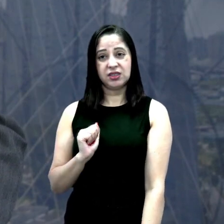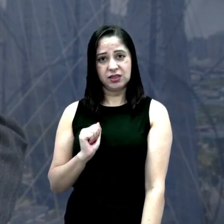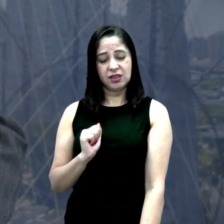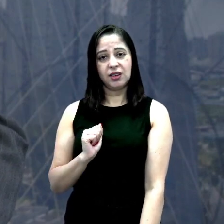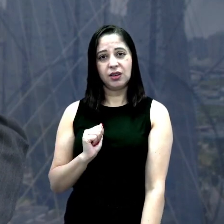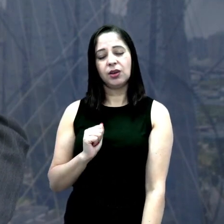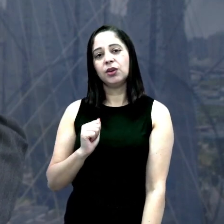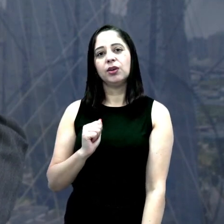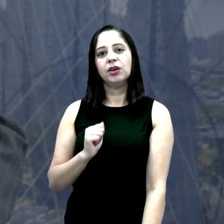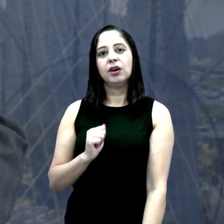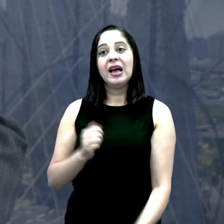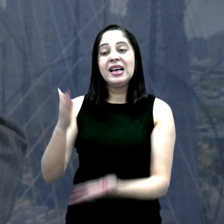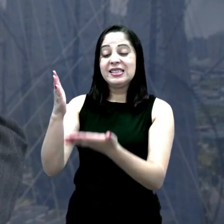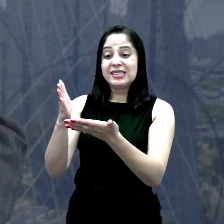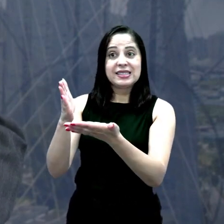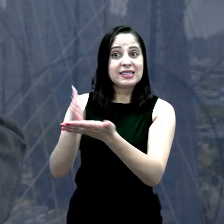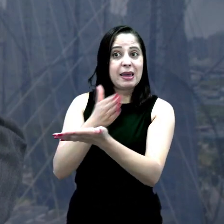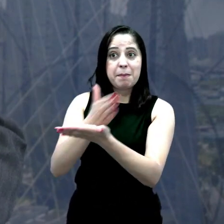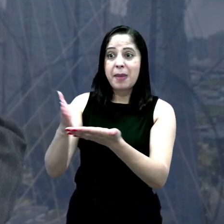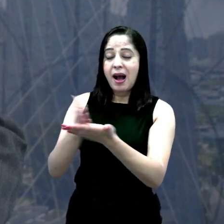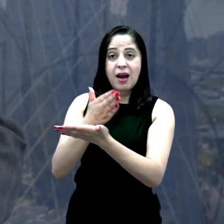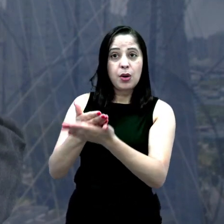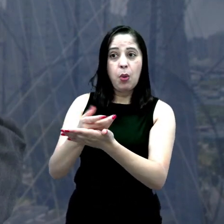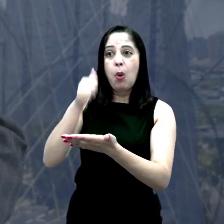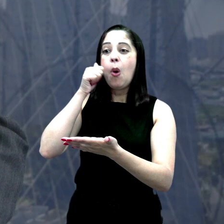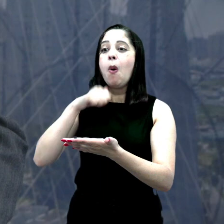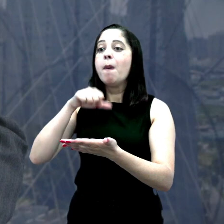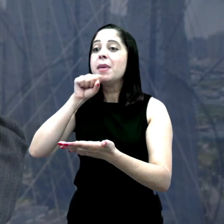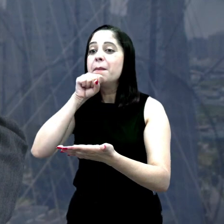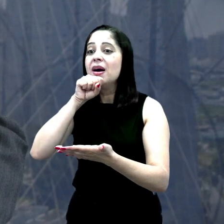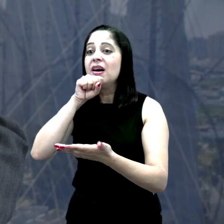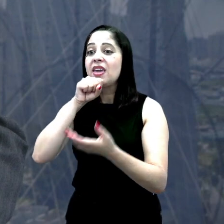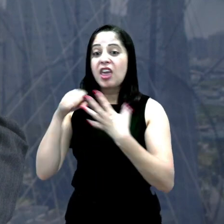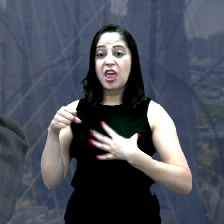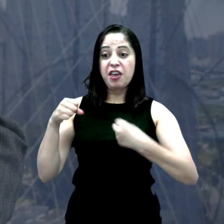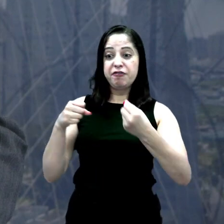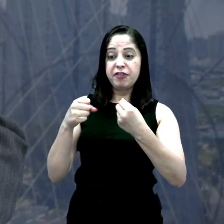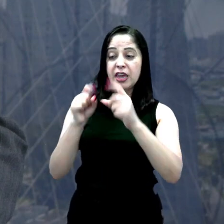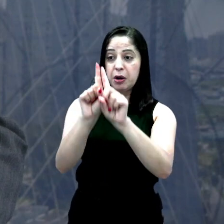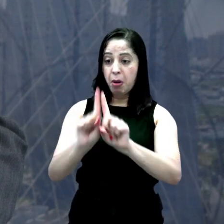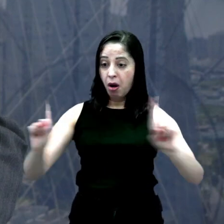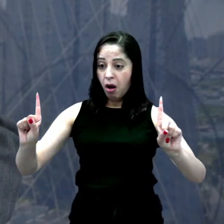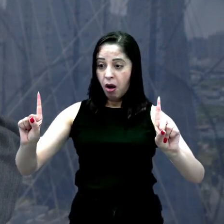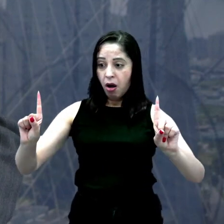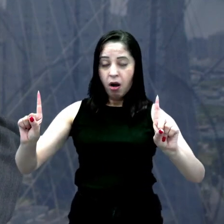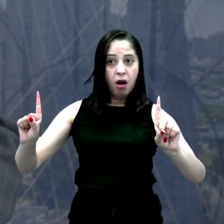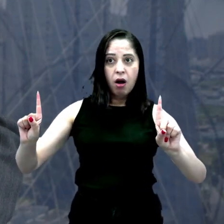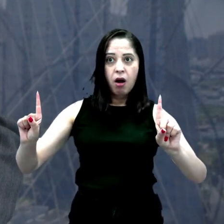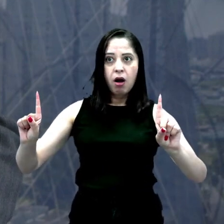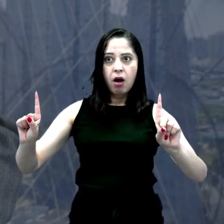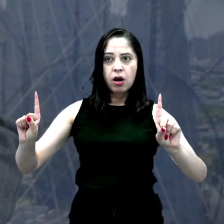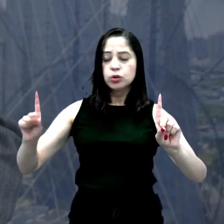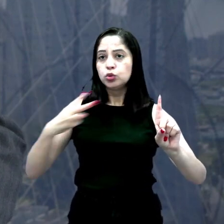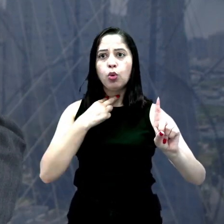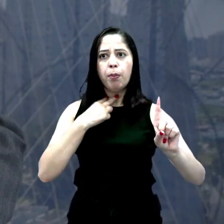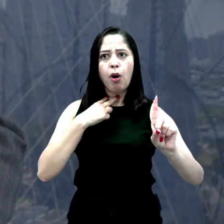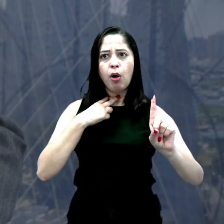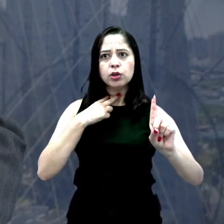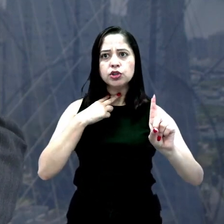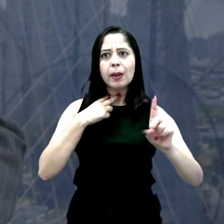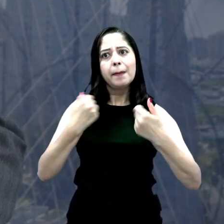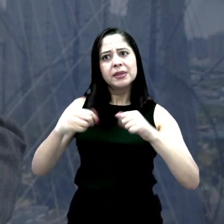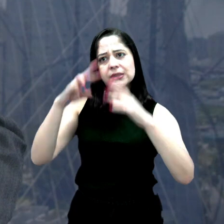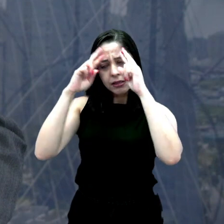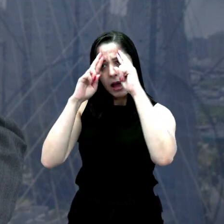Biden, de separar mãe de filho na fronteira também. Isso é um ataque grosseiro aos direitos humanos, né? E tinham